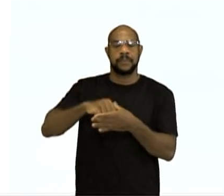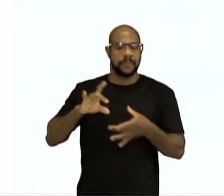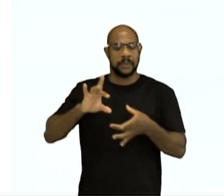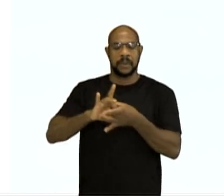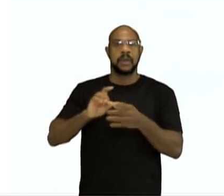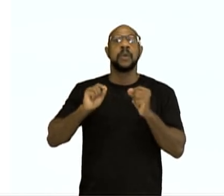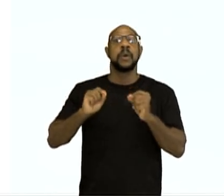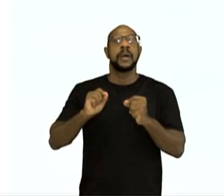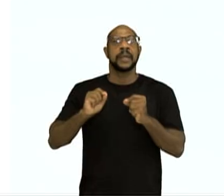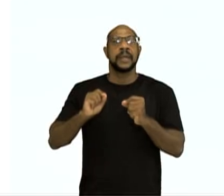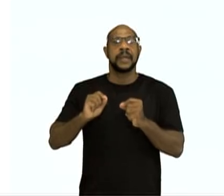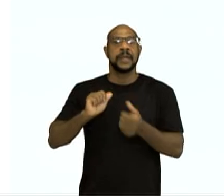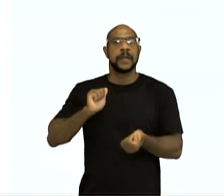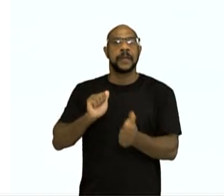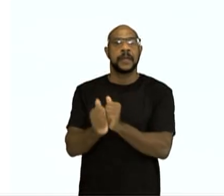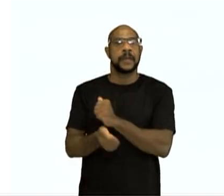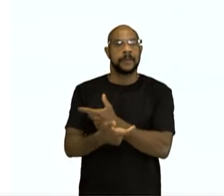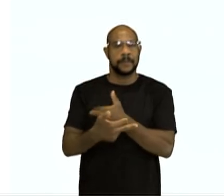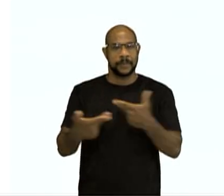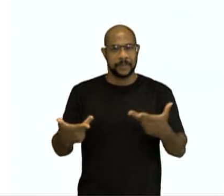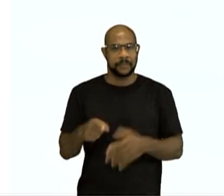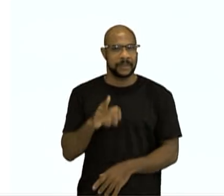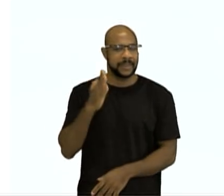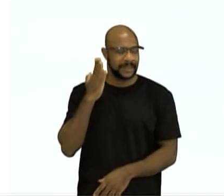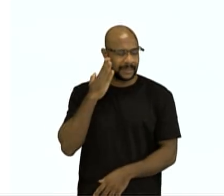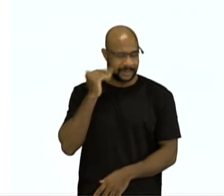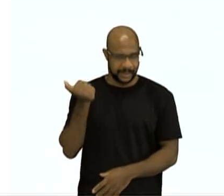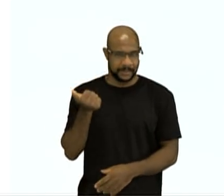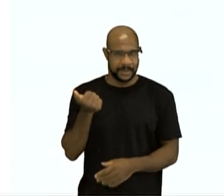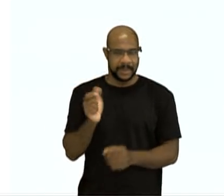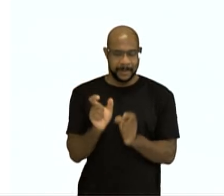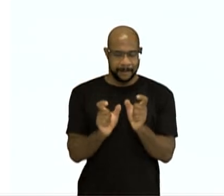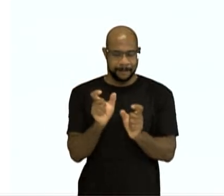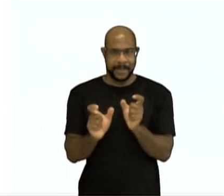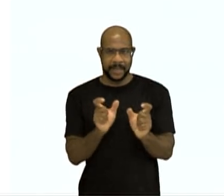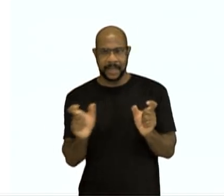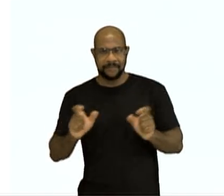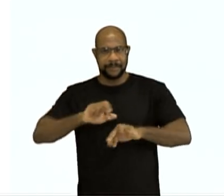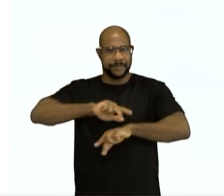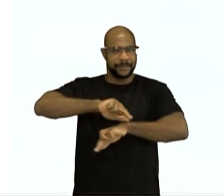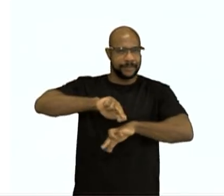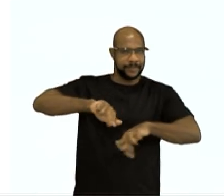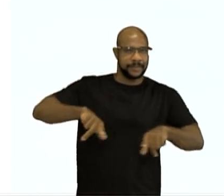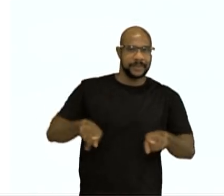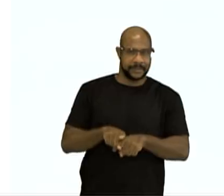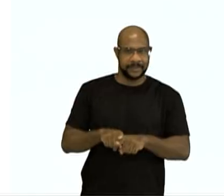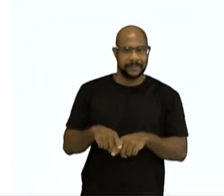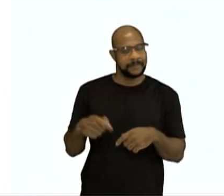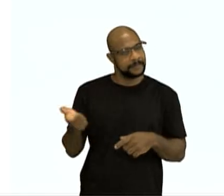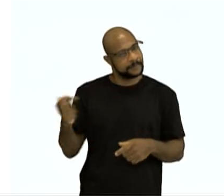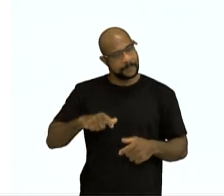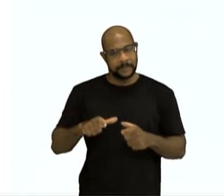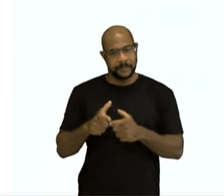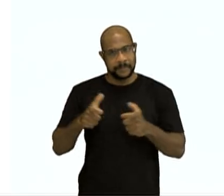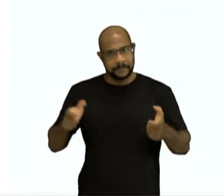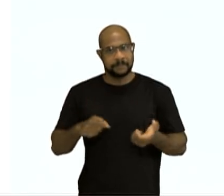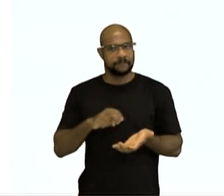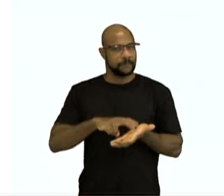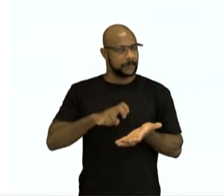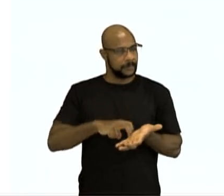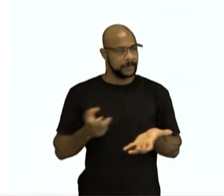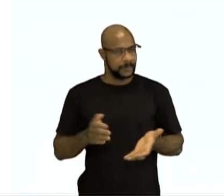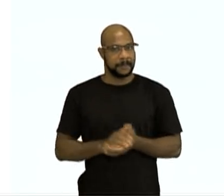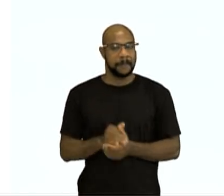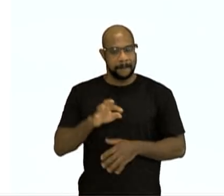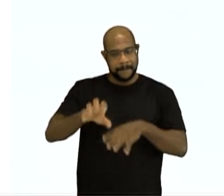a esportes? Vocês sabem bastante palavras? Vamos testar a nossa memória? Vamos aumentar o nosso vocabulário? Vamos lá? Pega